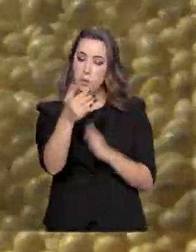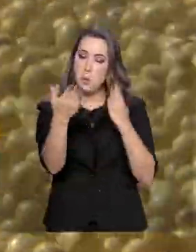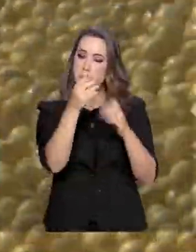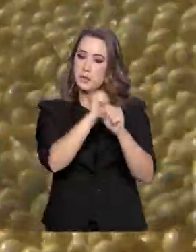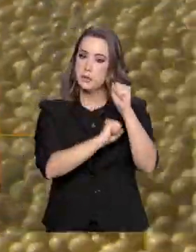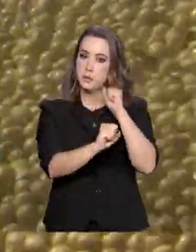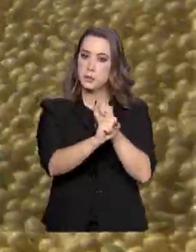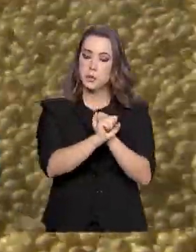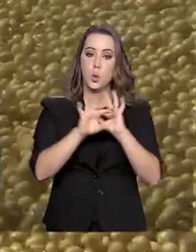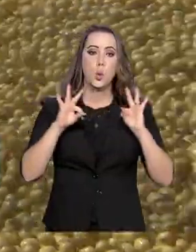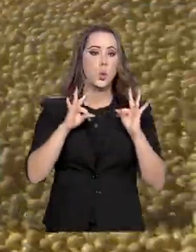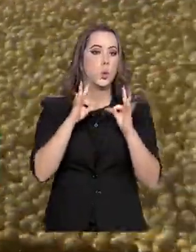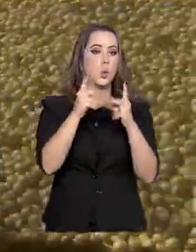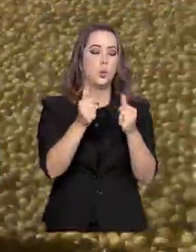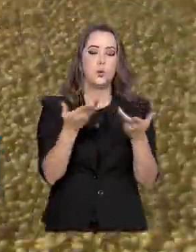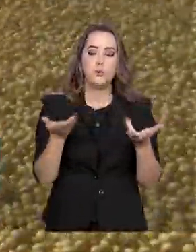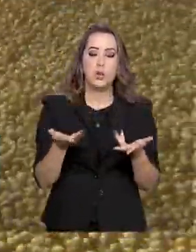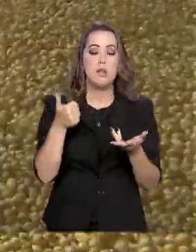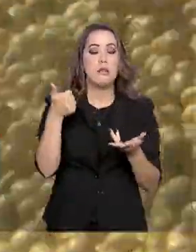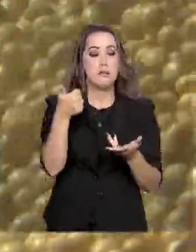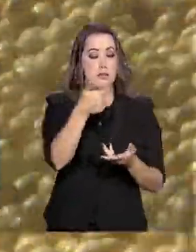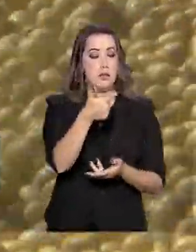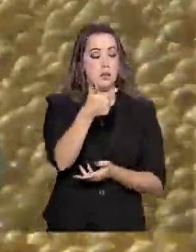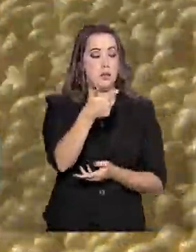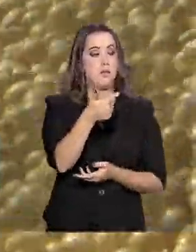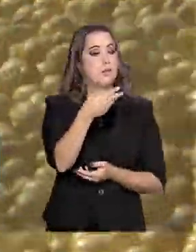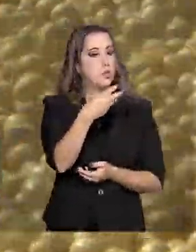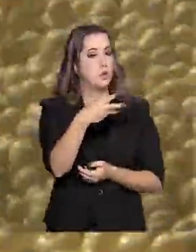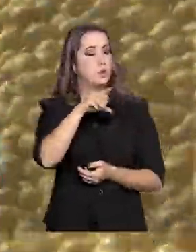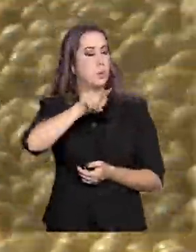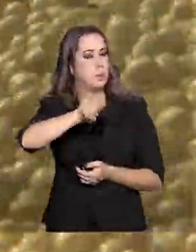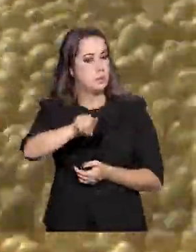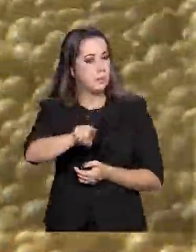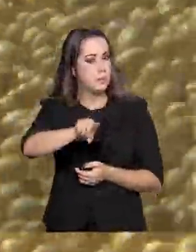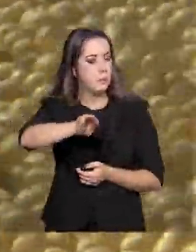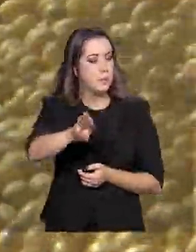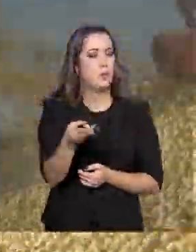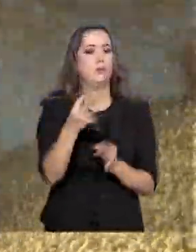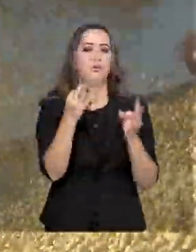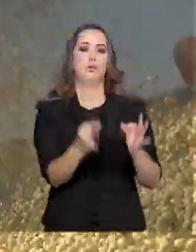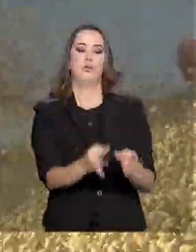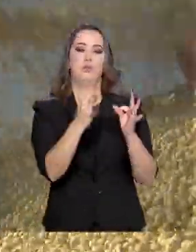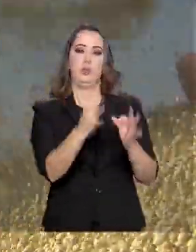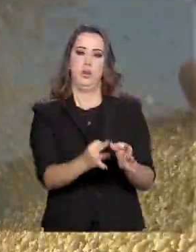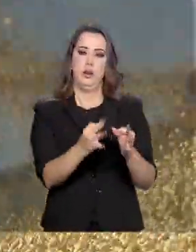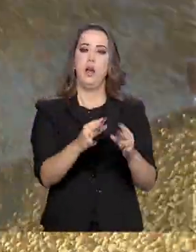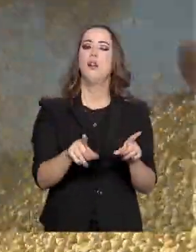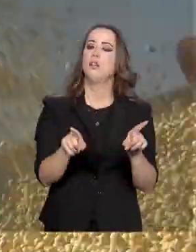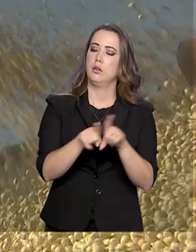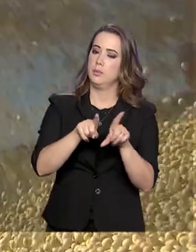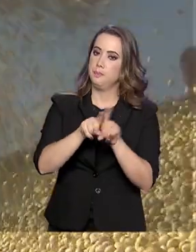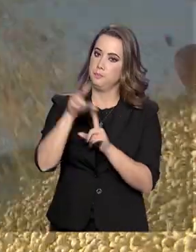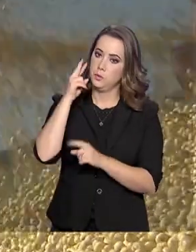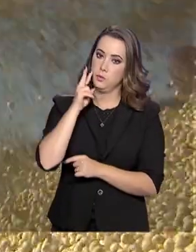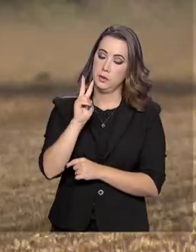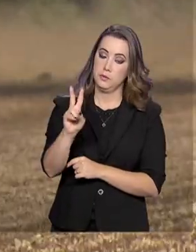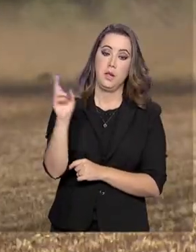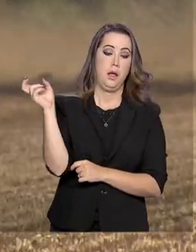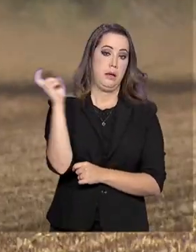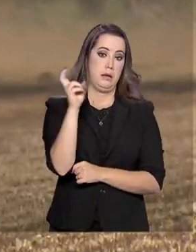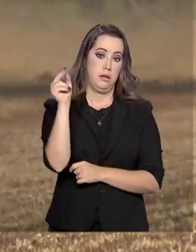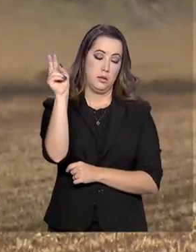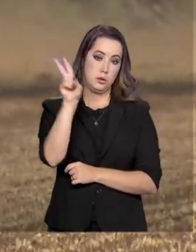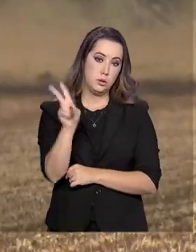123,3 milhões de toneladas. Essa tendência de crescimento é confirmada também pelos resultados do quinto